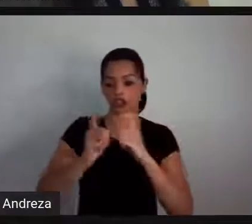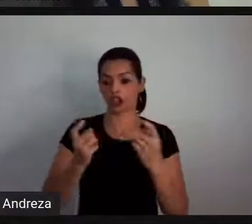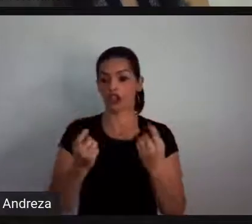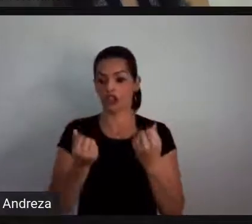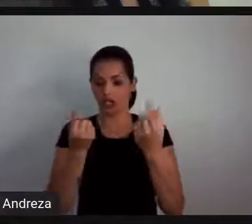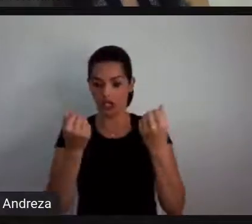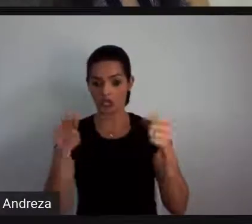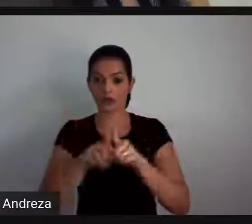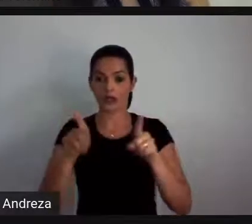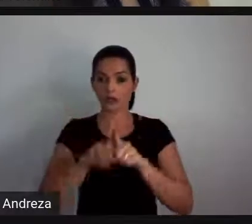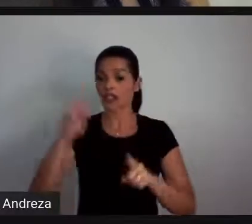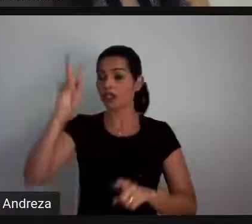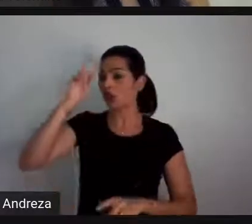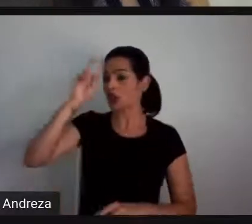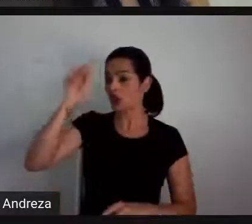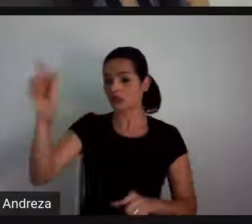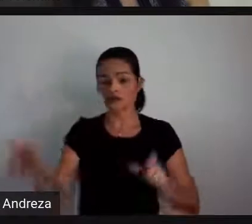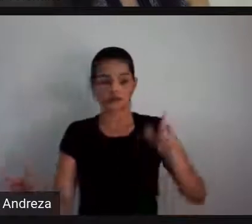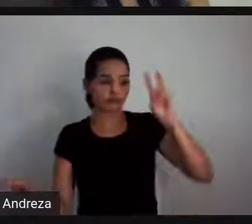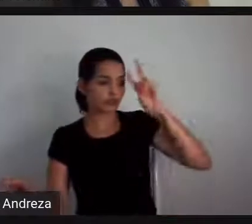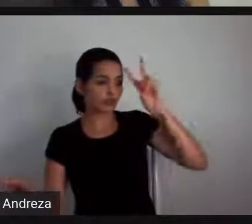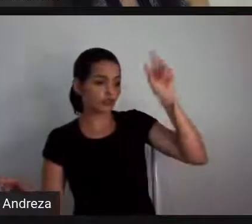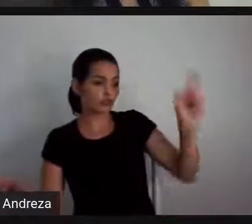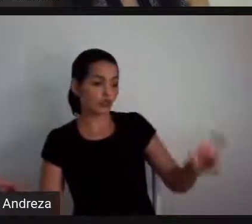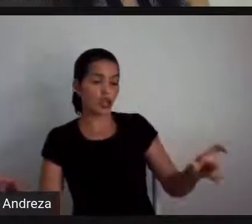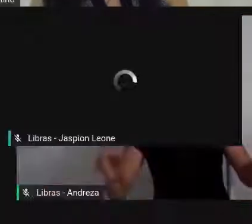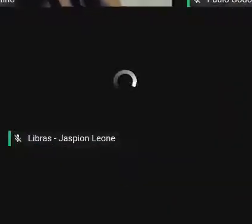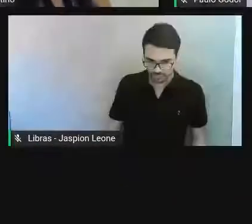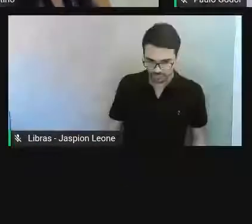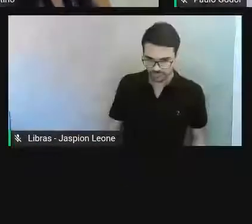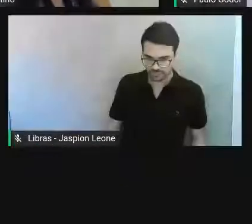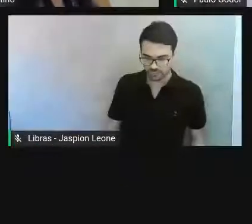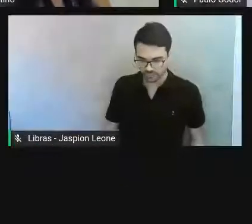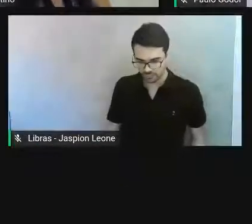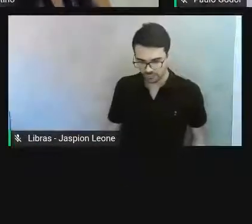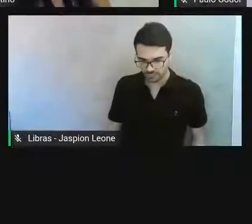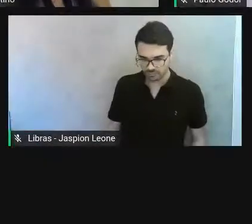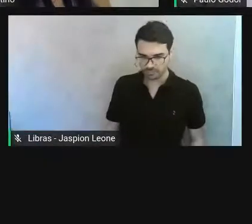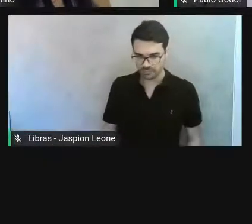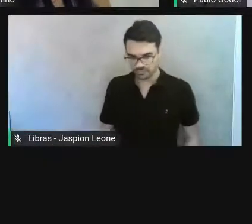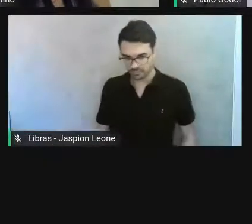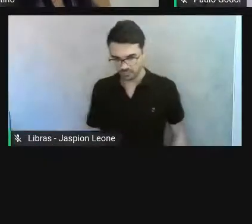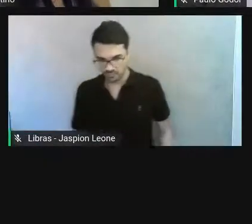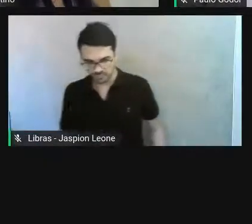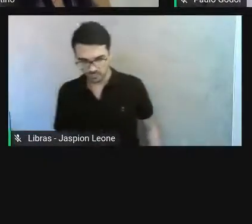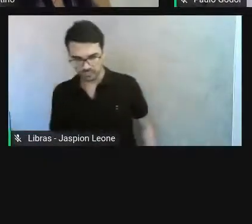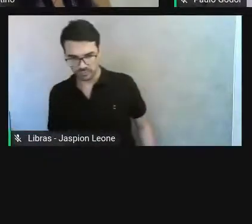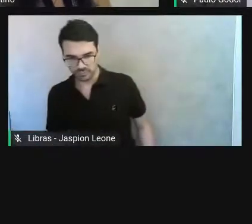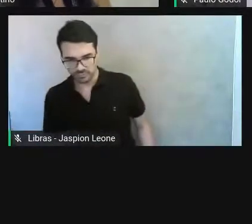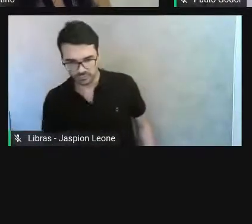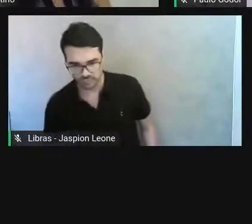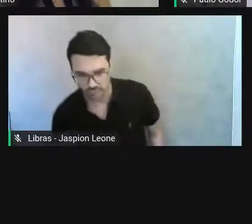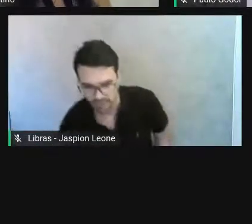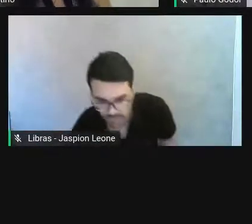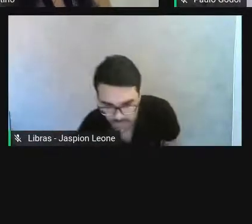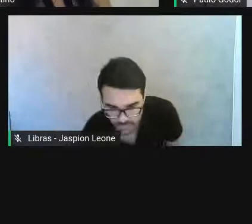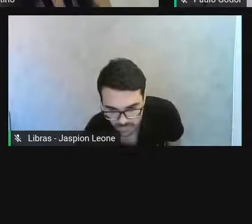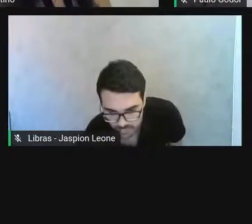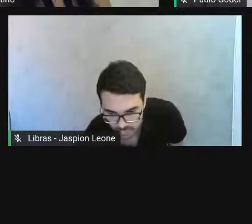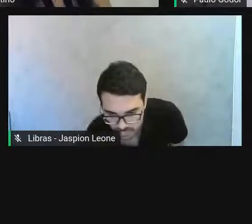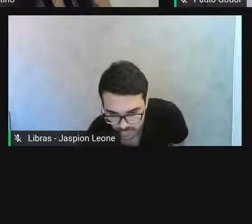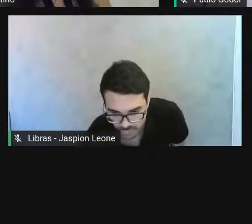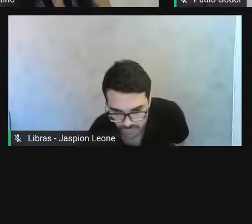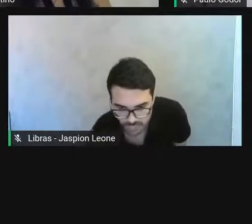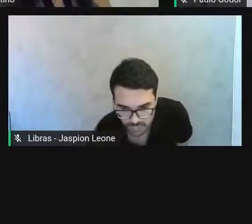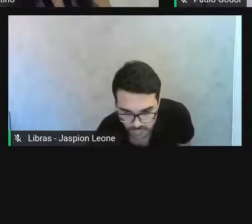essa história e o que o dinheiro significa um para o outro. Isso vai aumentar o meu nível de tolerância, sabe? O meu nível